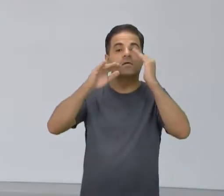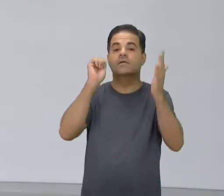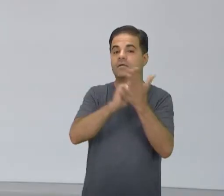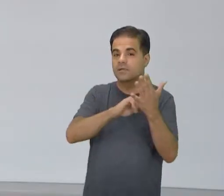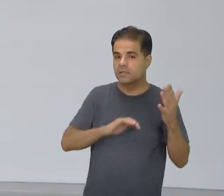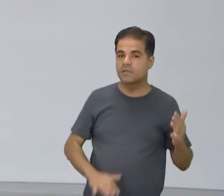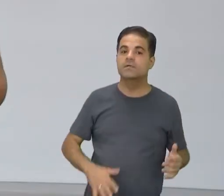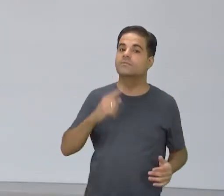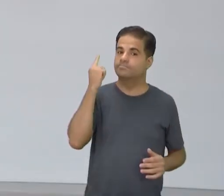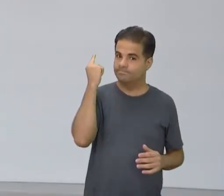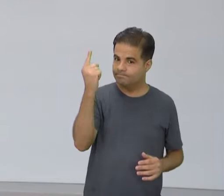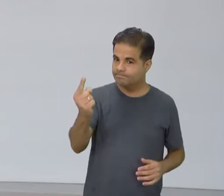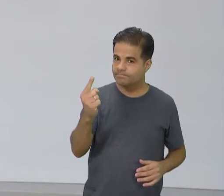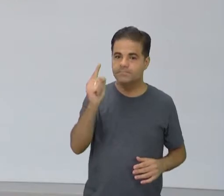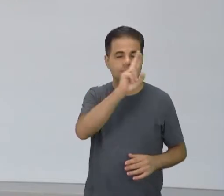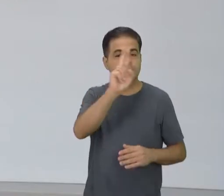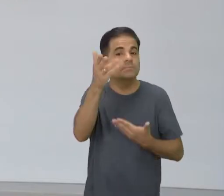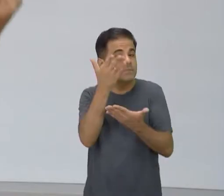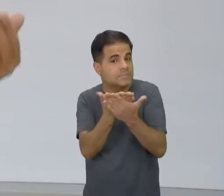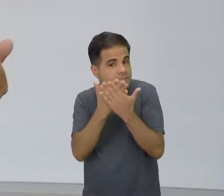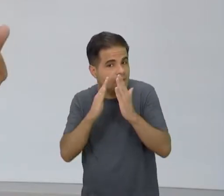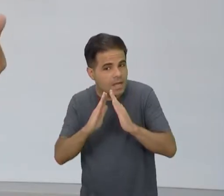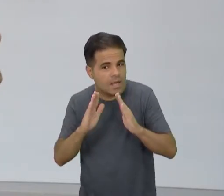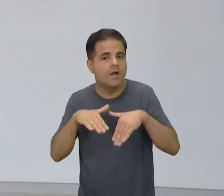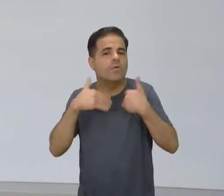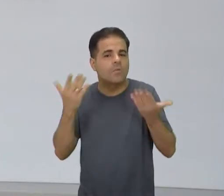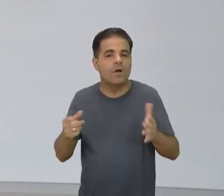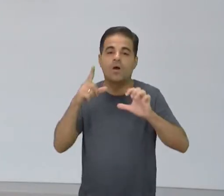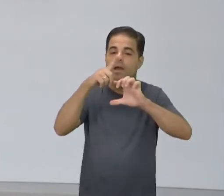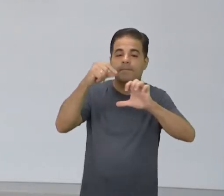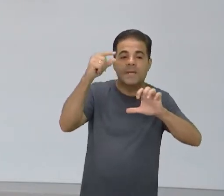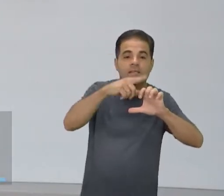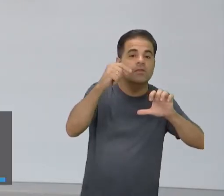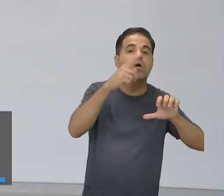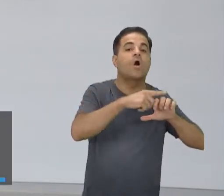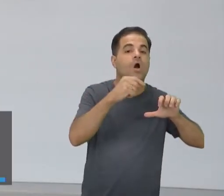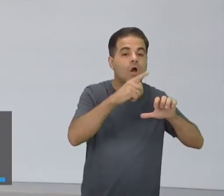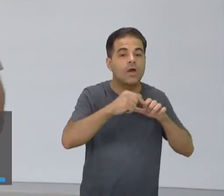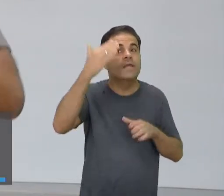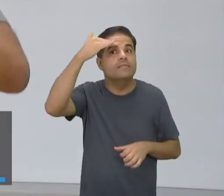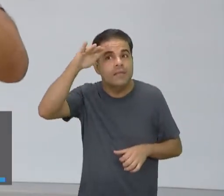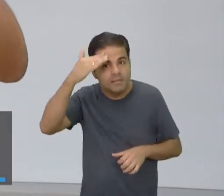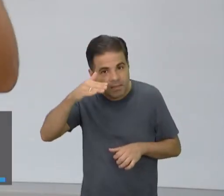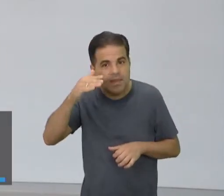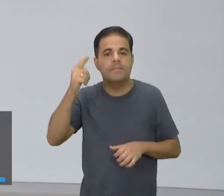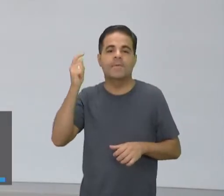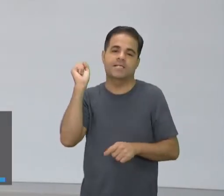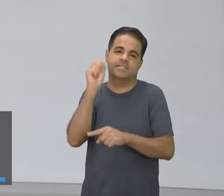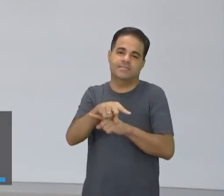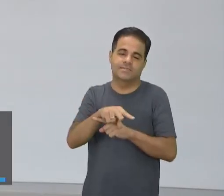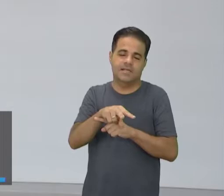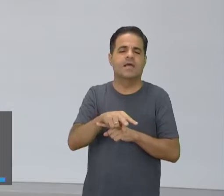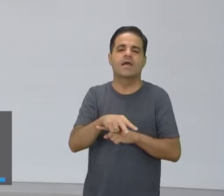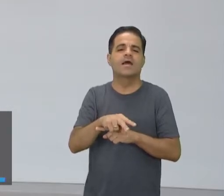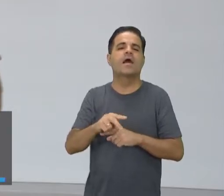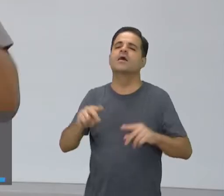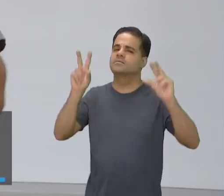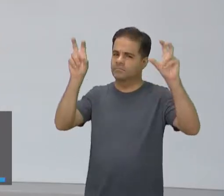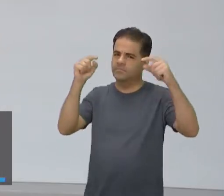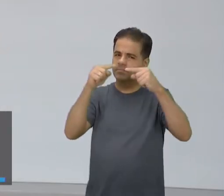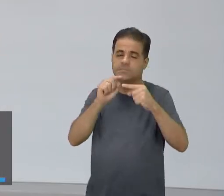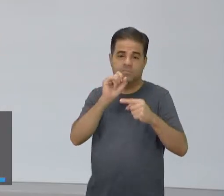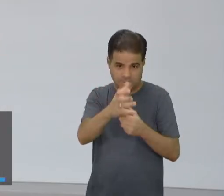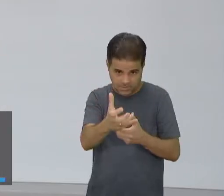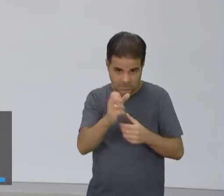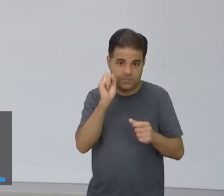atividade 1, né? E o nome dessa aula é Empreendedor, Entender para Ser, né? E tem tudo a ver esse título aí, né? Então, se você quer